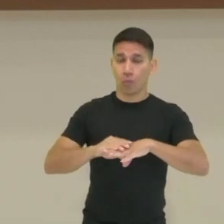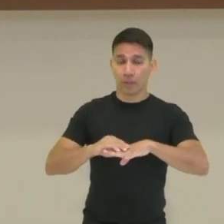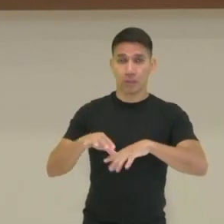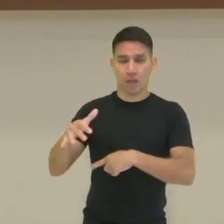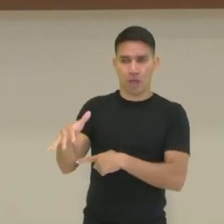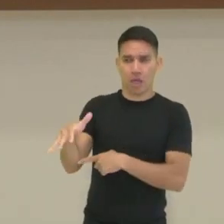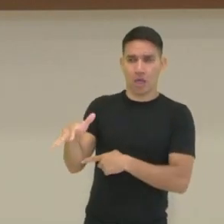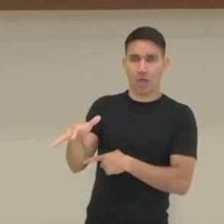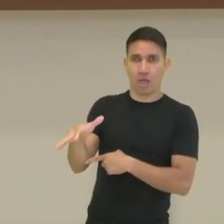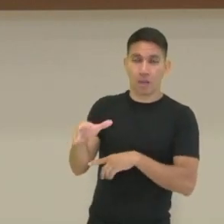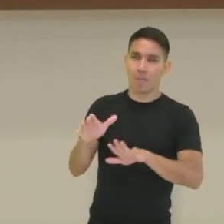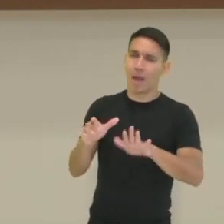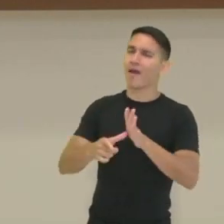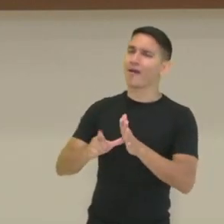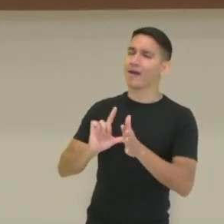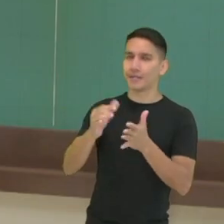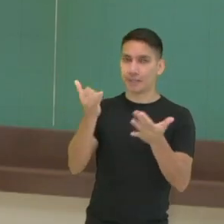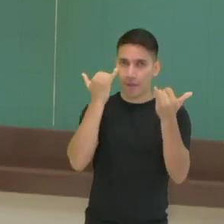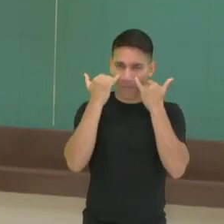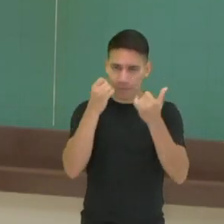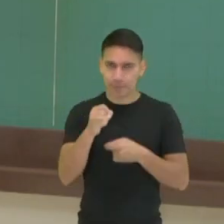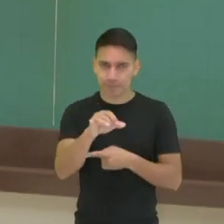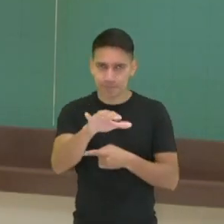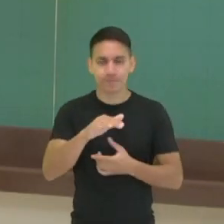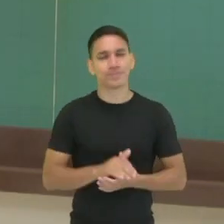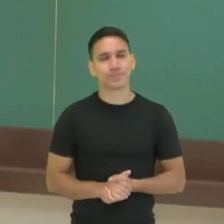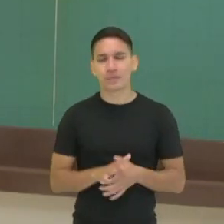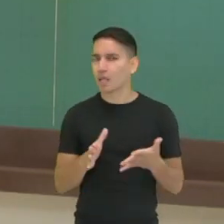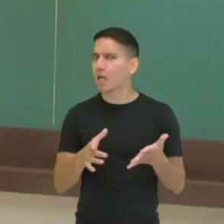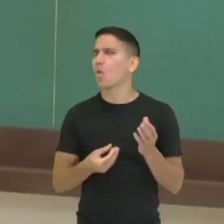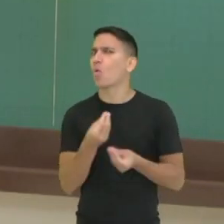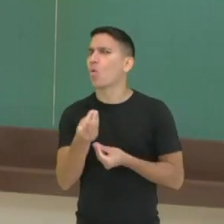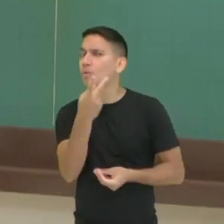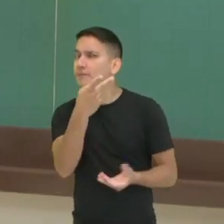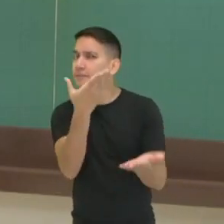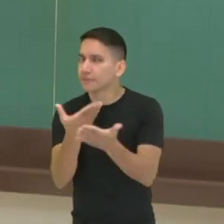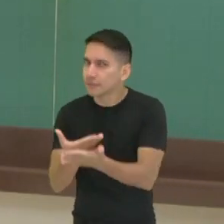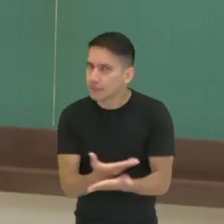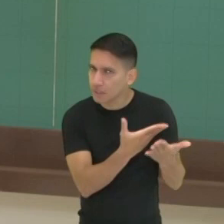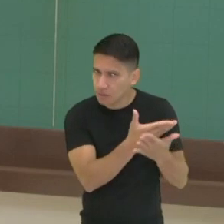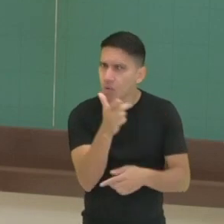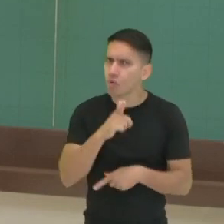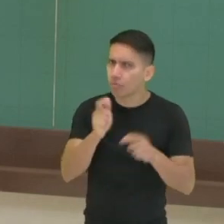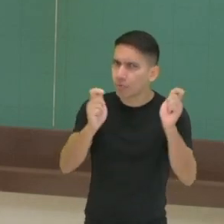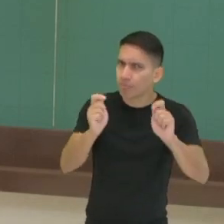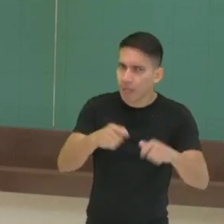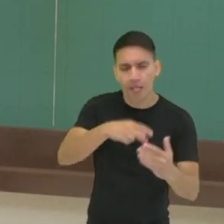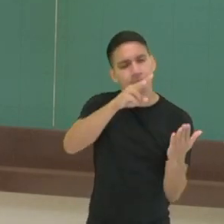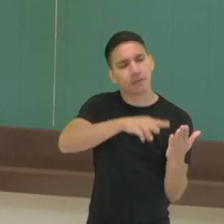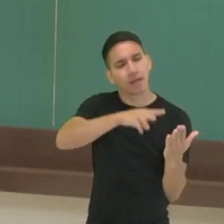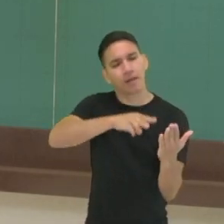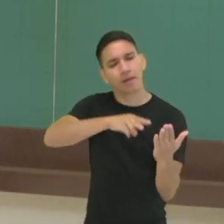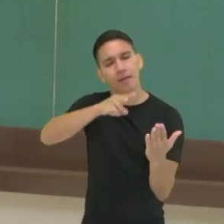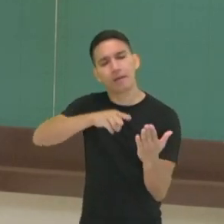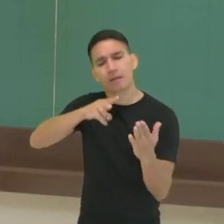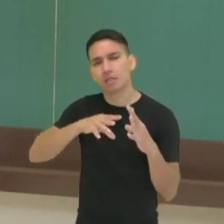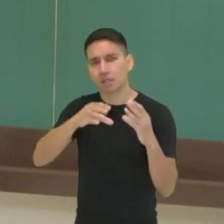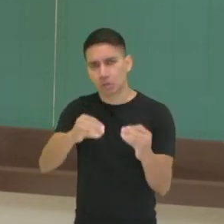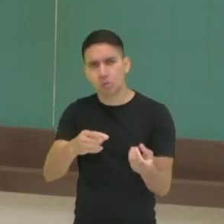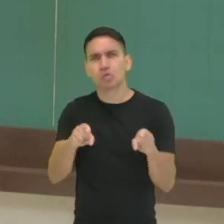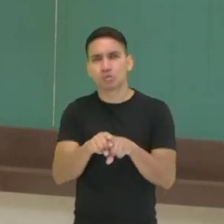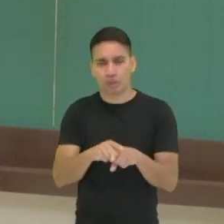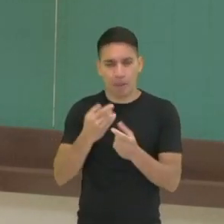falarmos sobre isso, vamos para os recadinhos? Como que estão os seus estudos? Você está fazendo as leituras? Você está dando